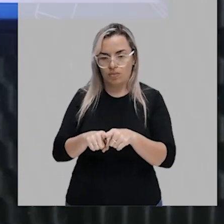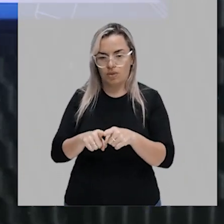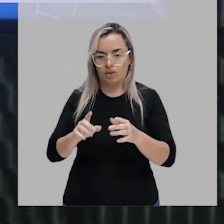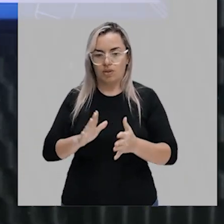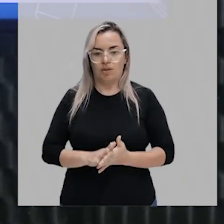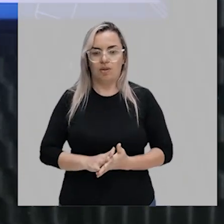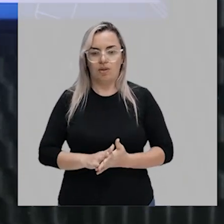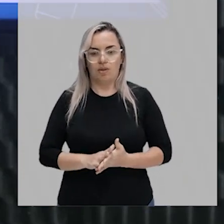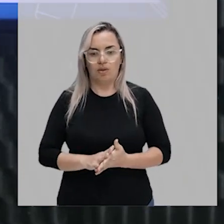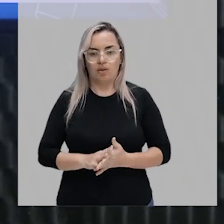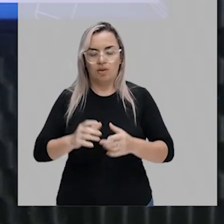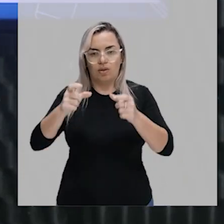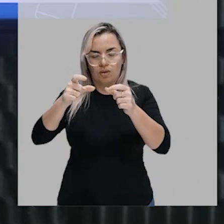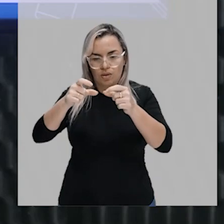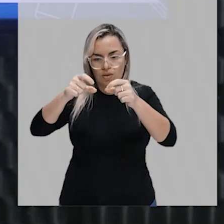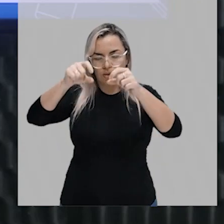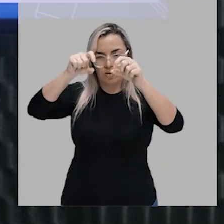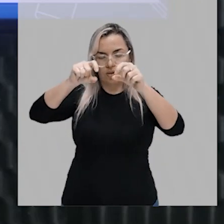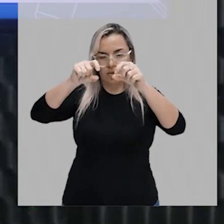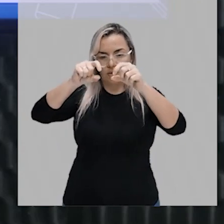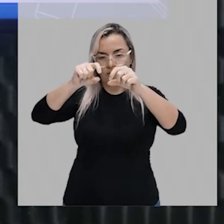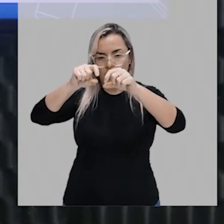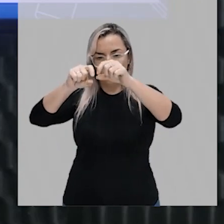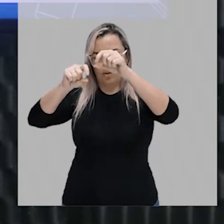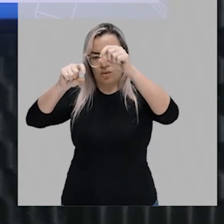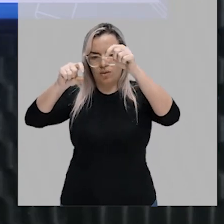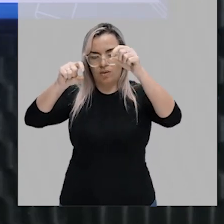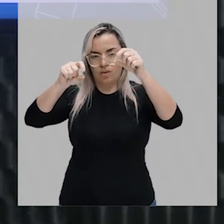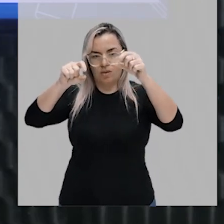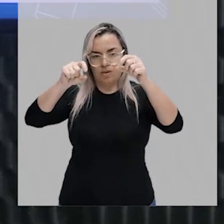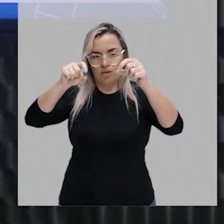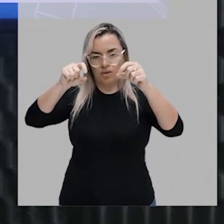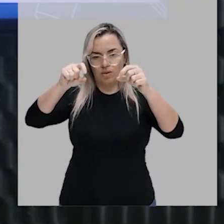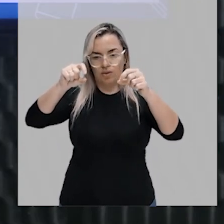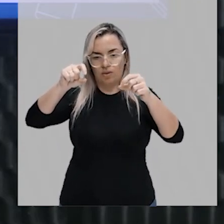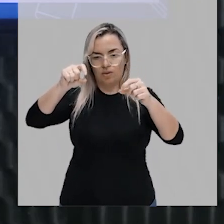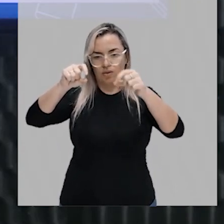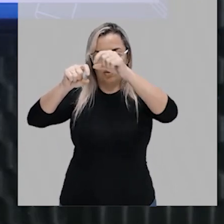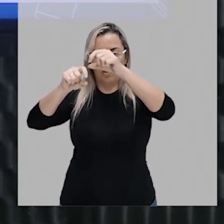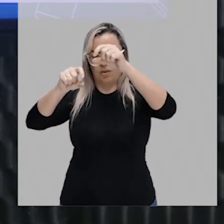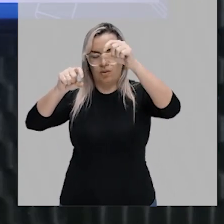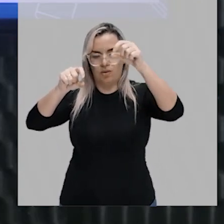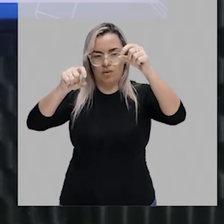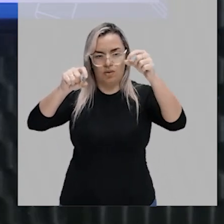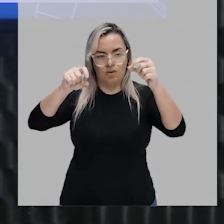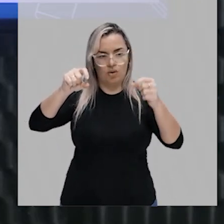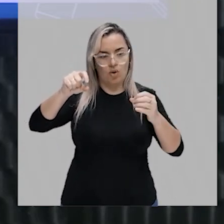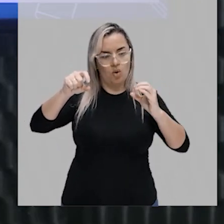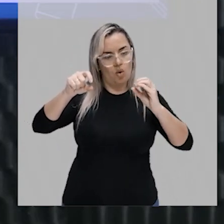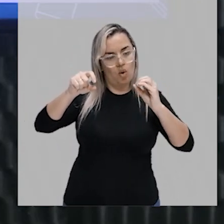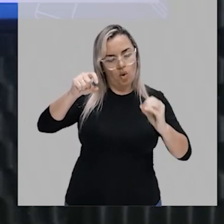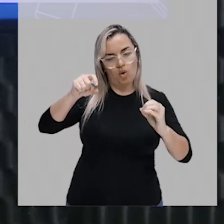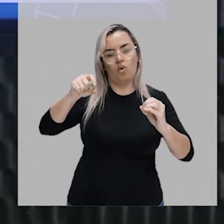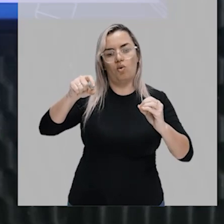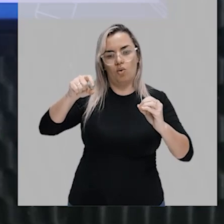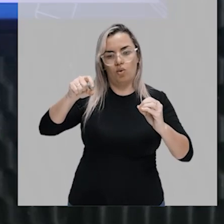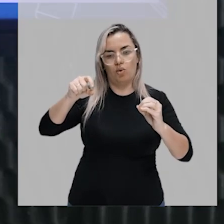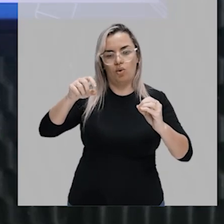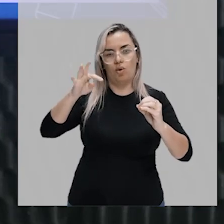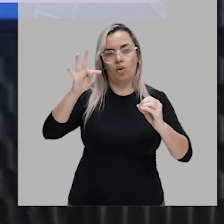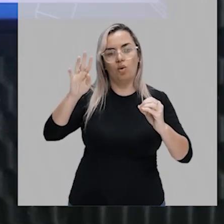útero, nós vamos encontrar um canalzinho que liga o útero até os ovários. Esse canal é chamado de